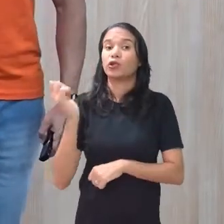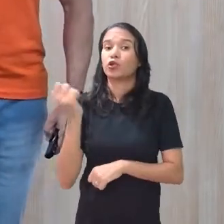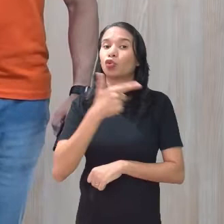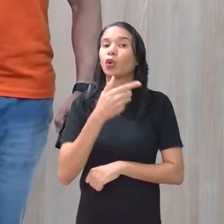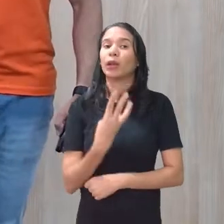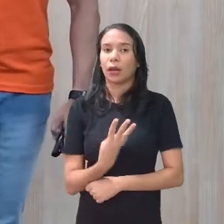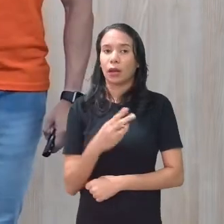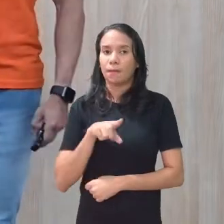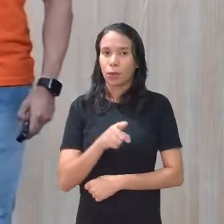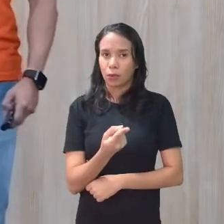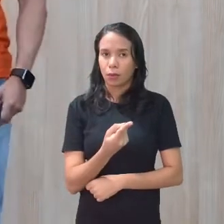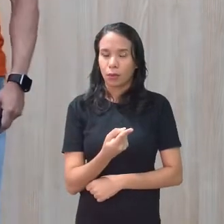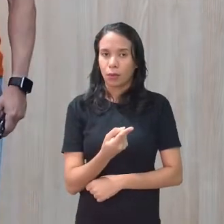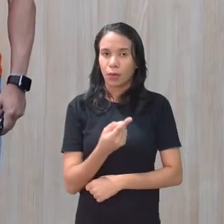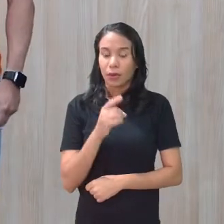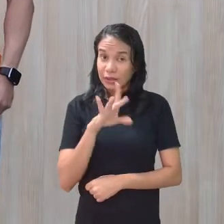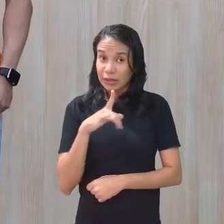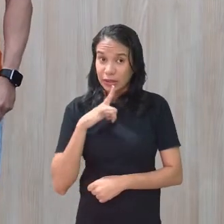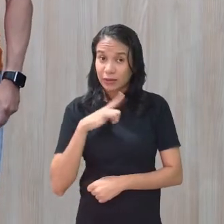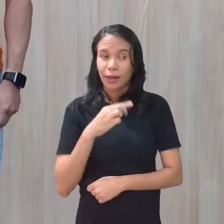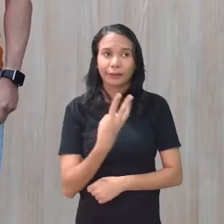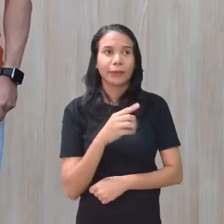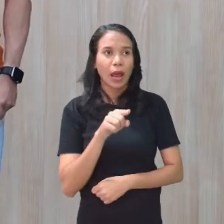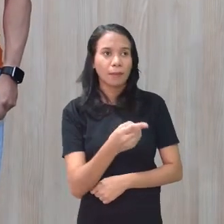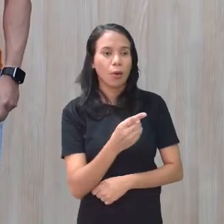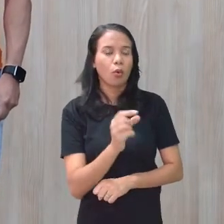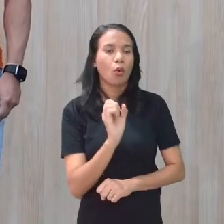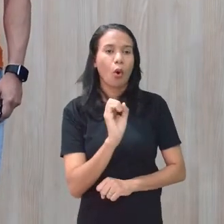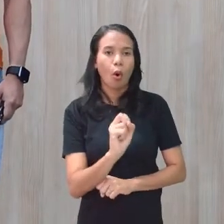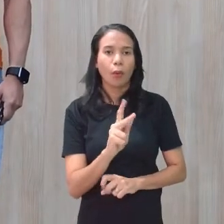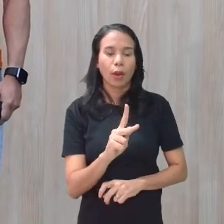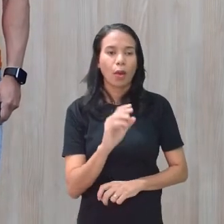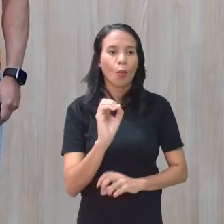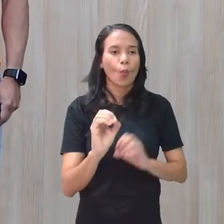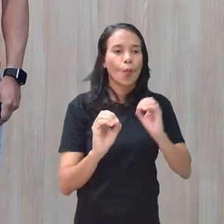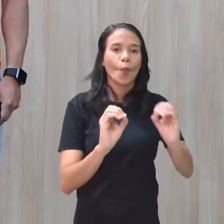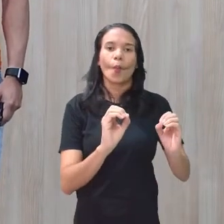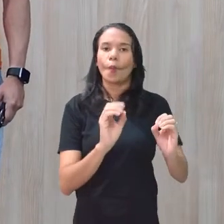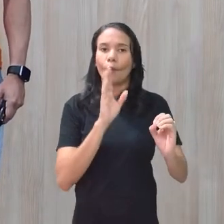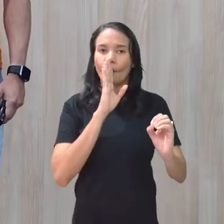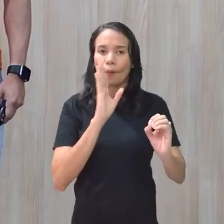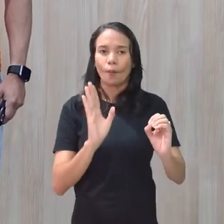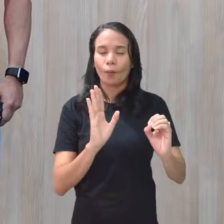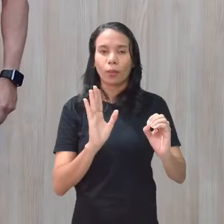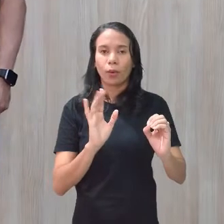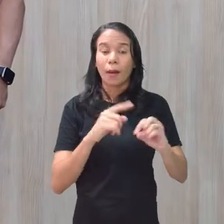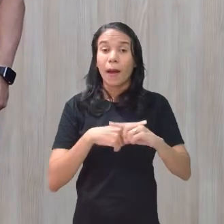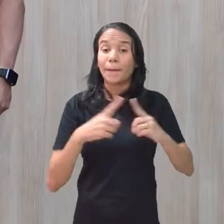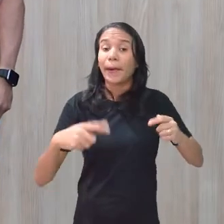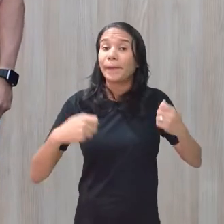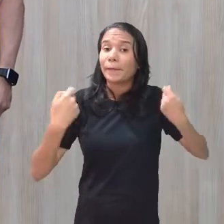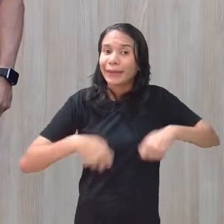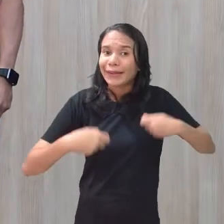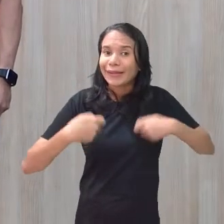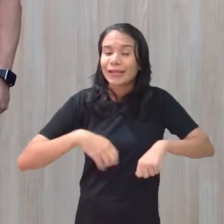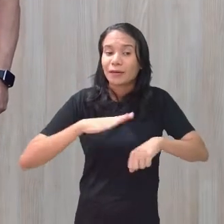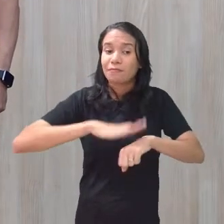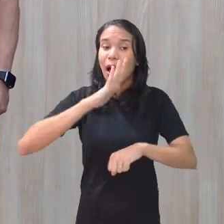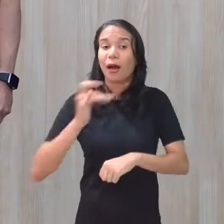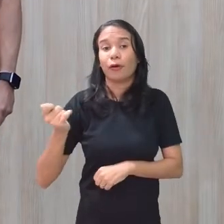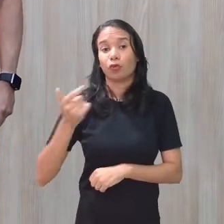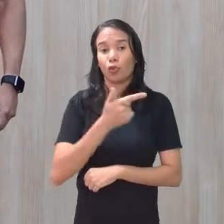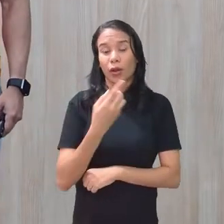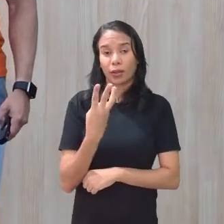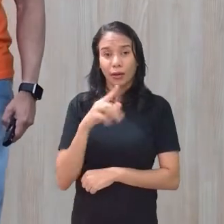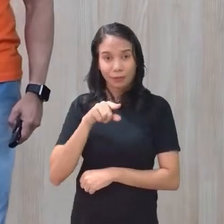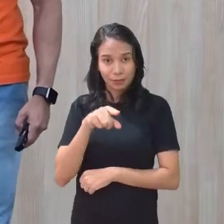aos 3.000. Porque se eu faço um saque de R$3.000, eu fico com o saldo zerado. Mas eu preciso fazer um saque